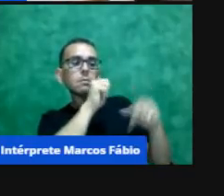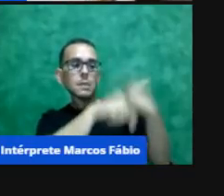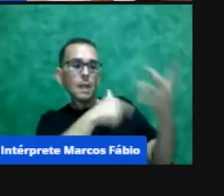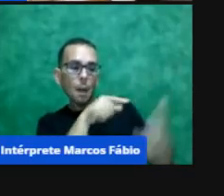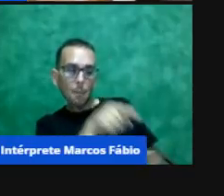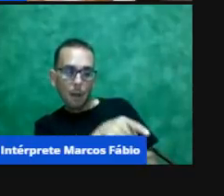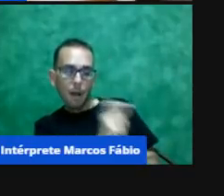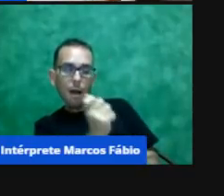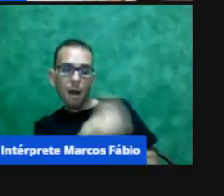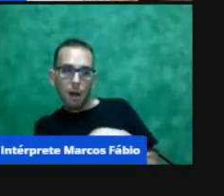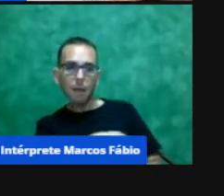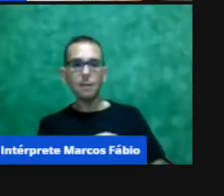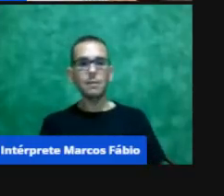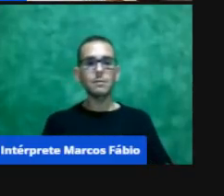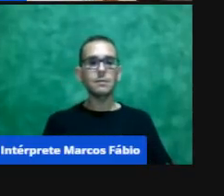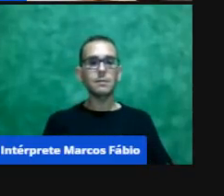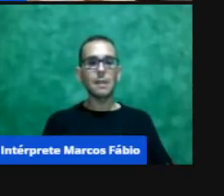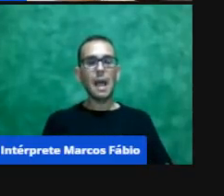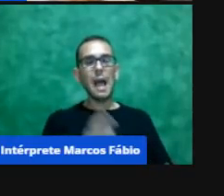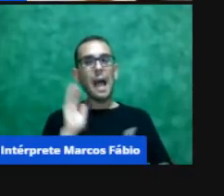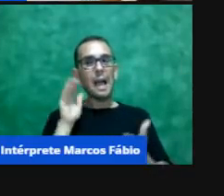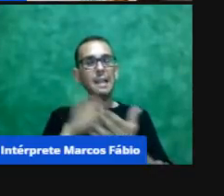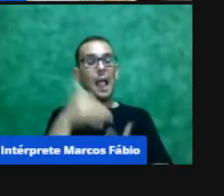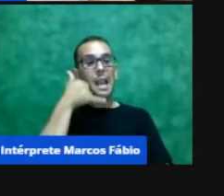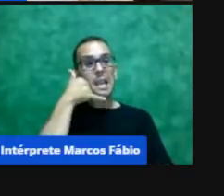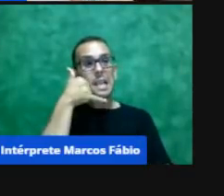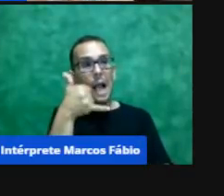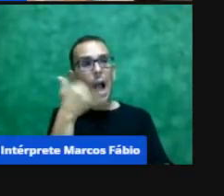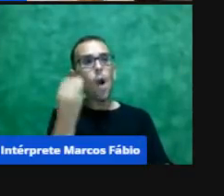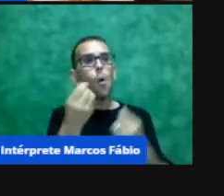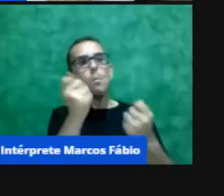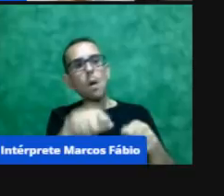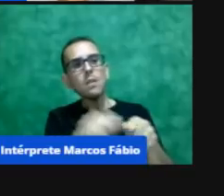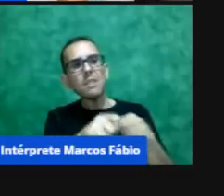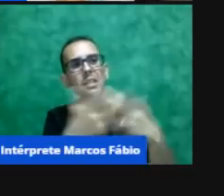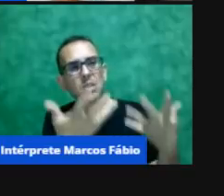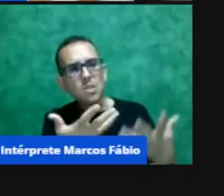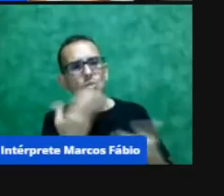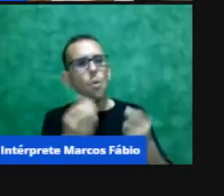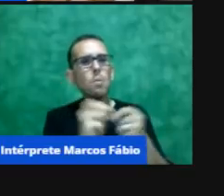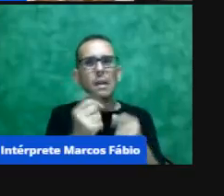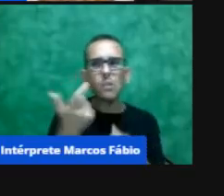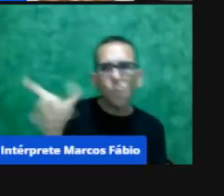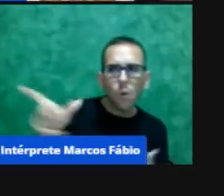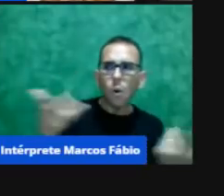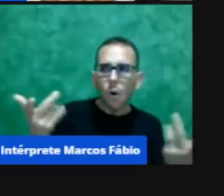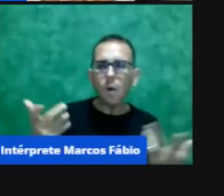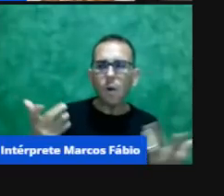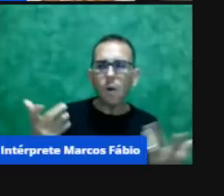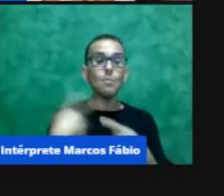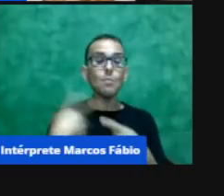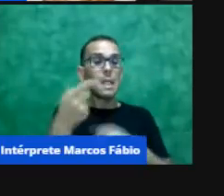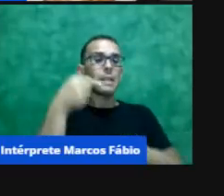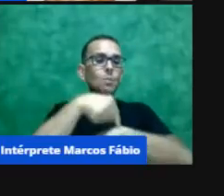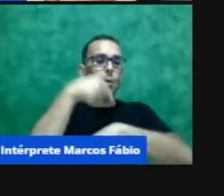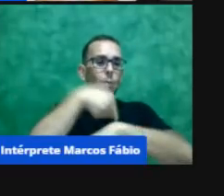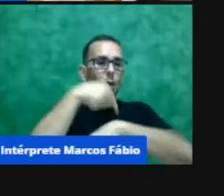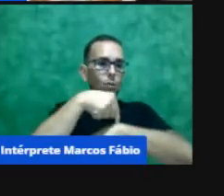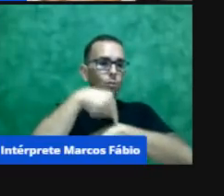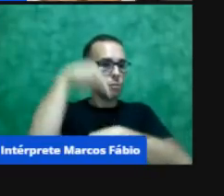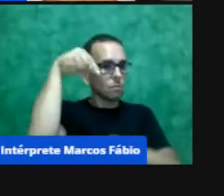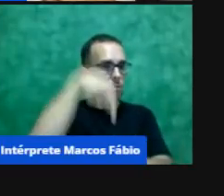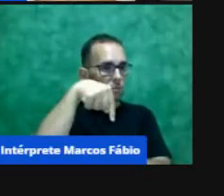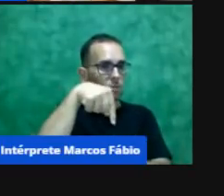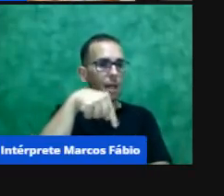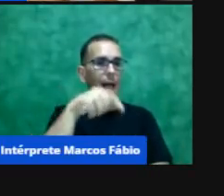você pode até ligar para eles, para falar como você faz isso, como você faz aquilo, porque eu acho que nesse momento